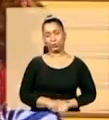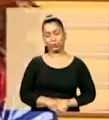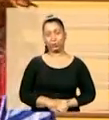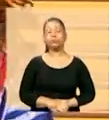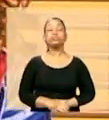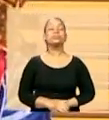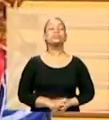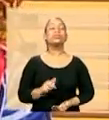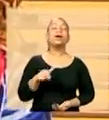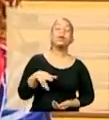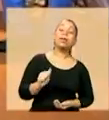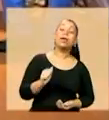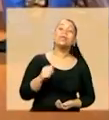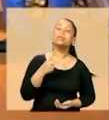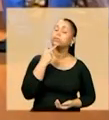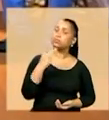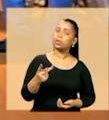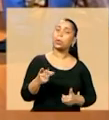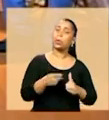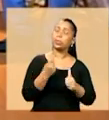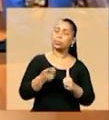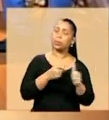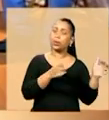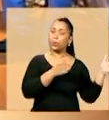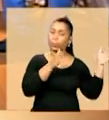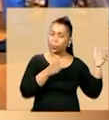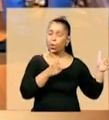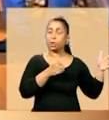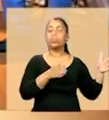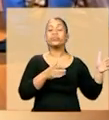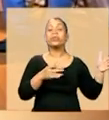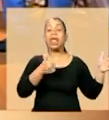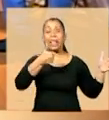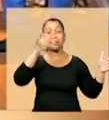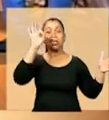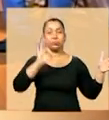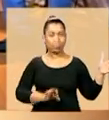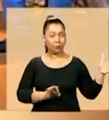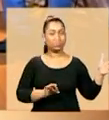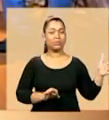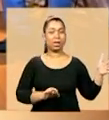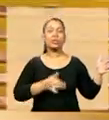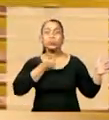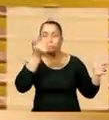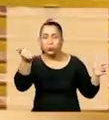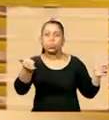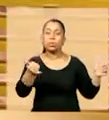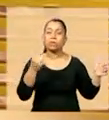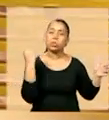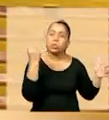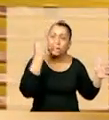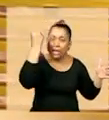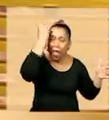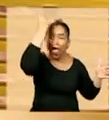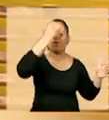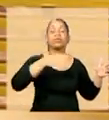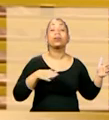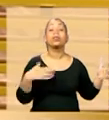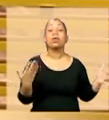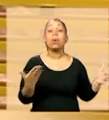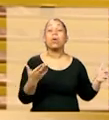direitos. Ana, você até falou no primeiro bloco que 10% do total de acidentes são de casos